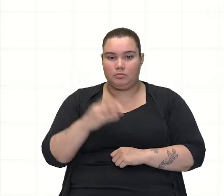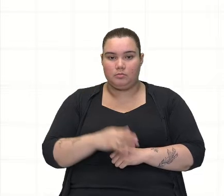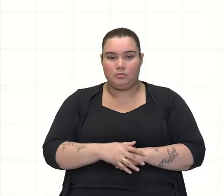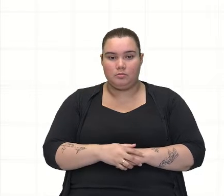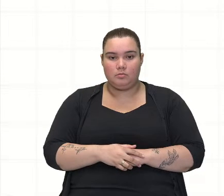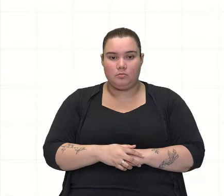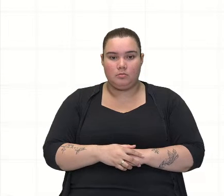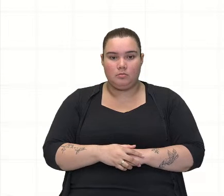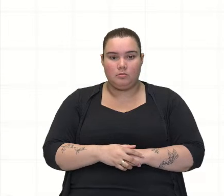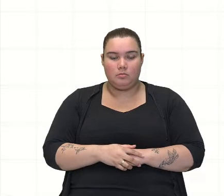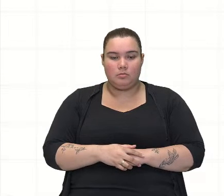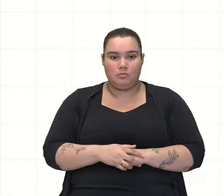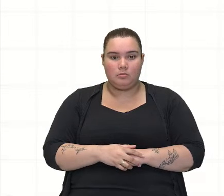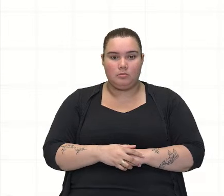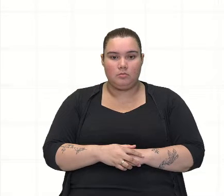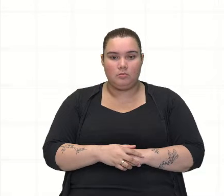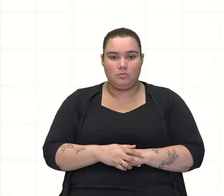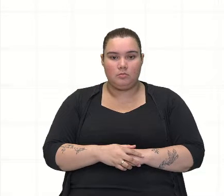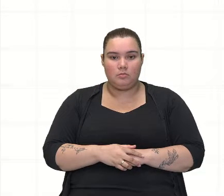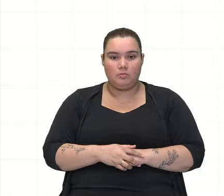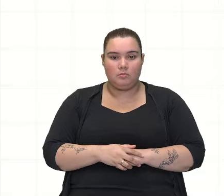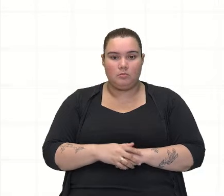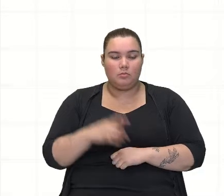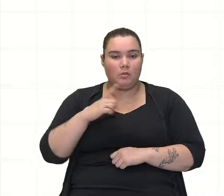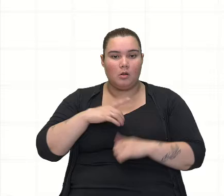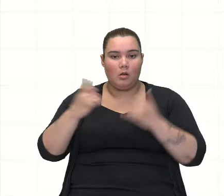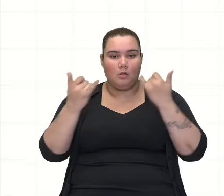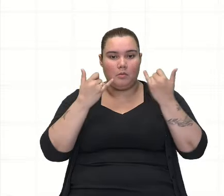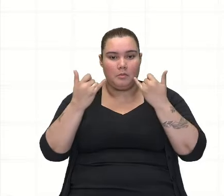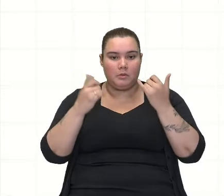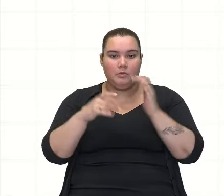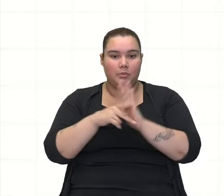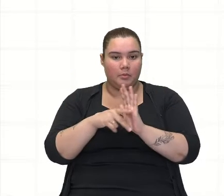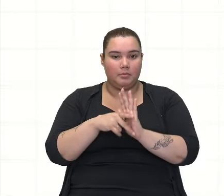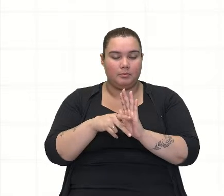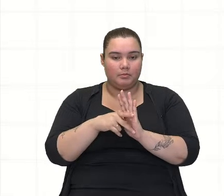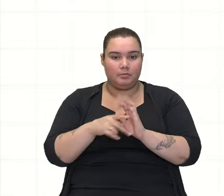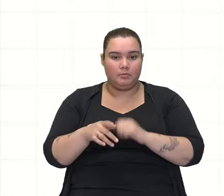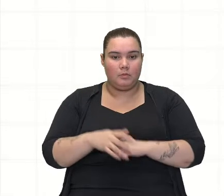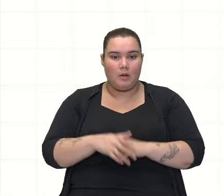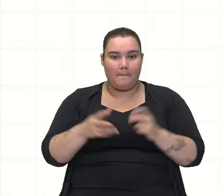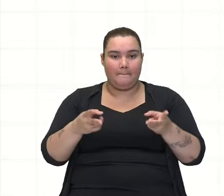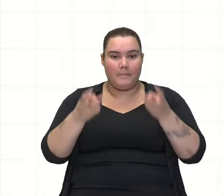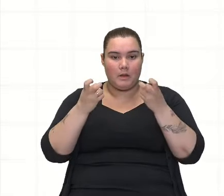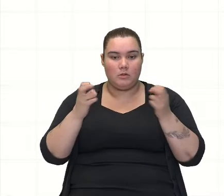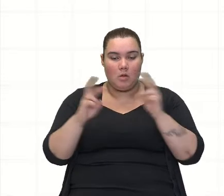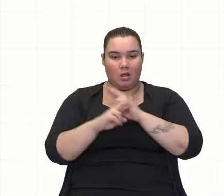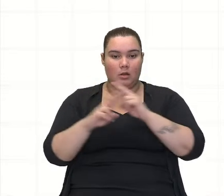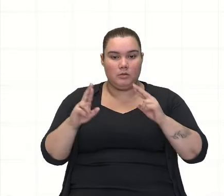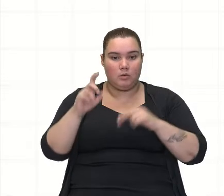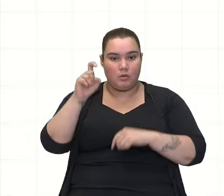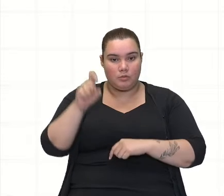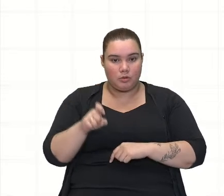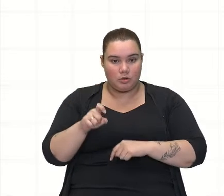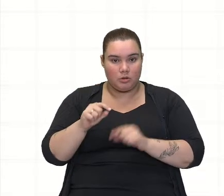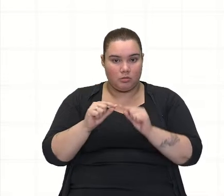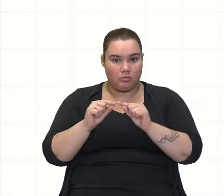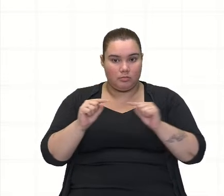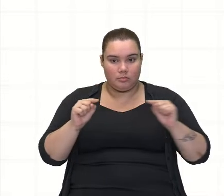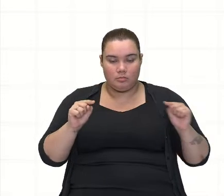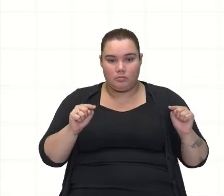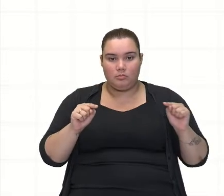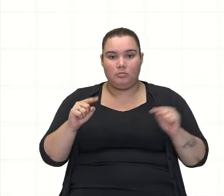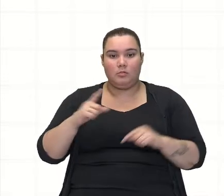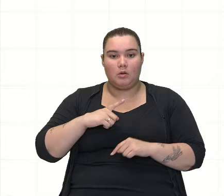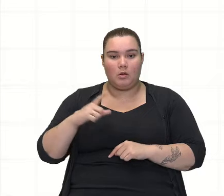Temos agora a coordenada do nosso ponto. Vejam que em relação ao X, ó, nós